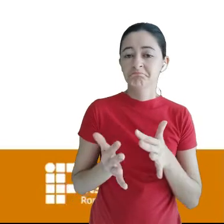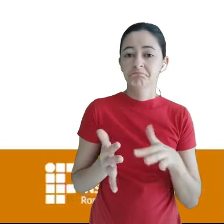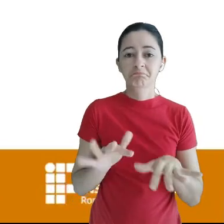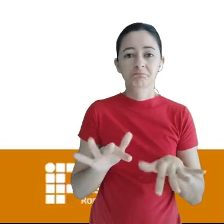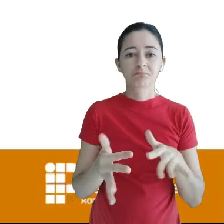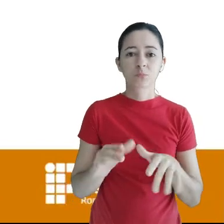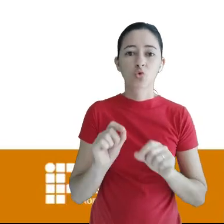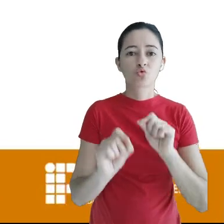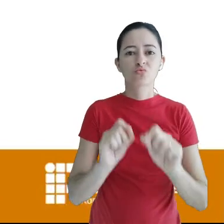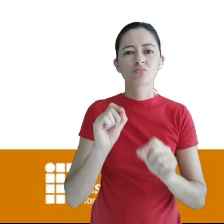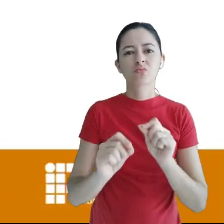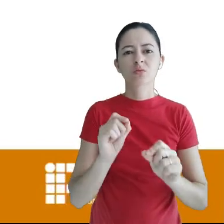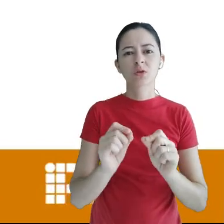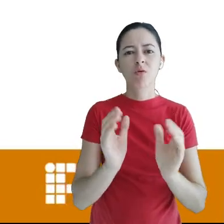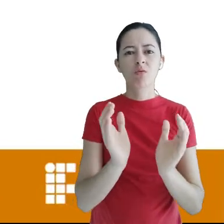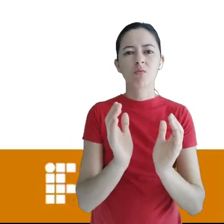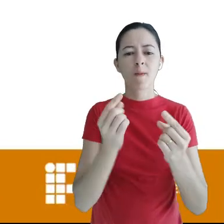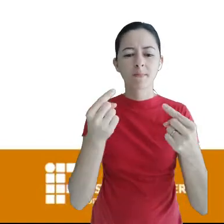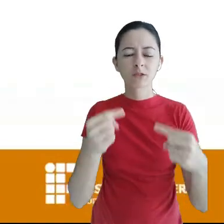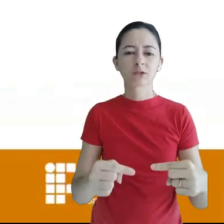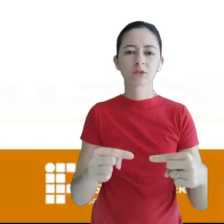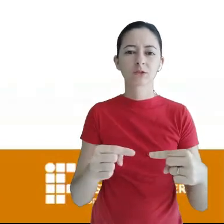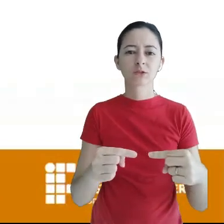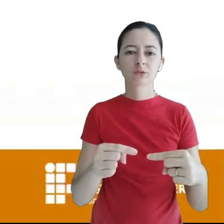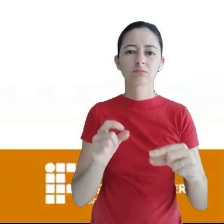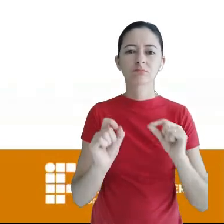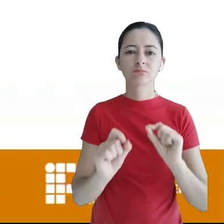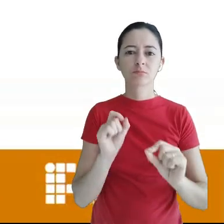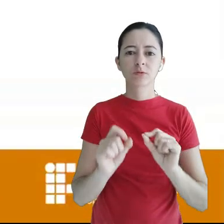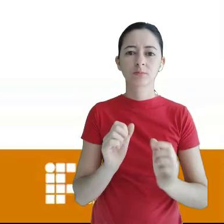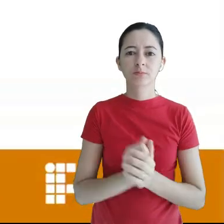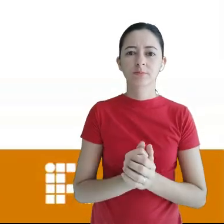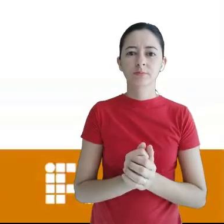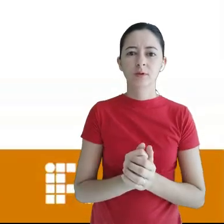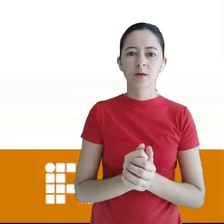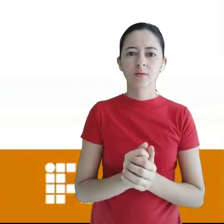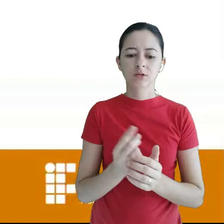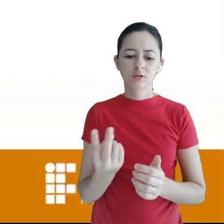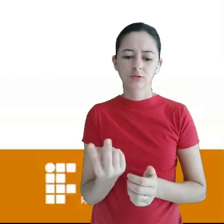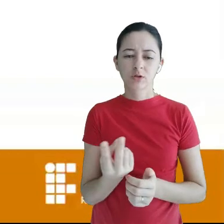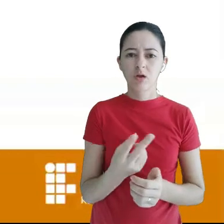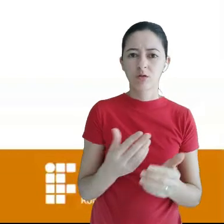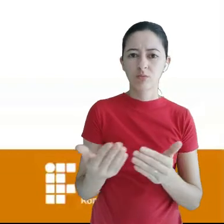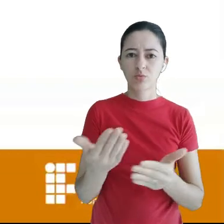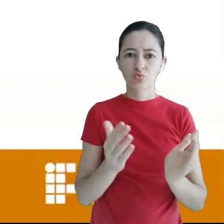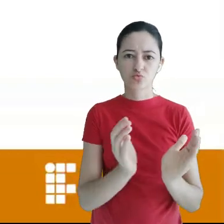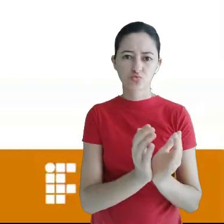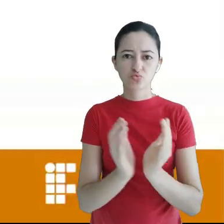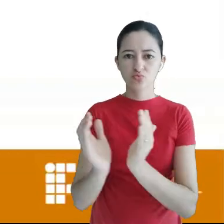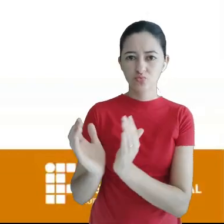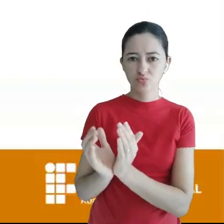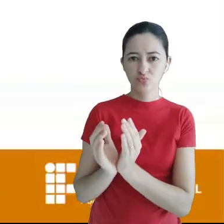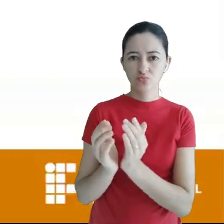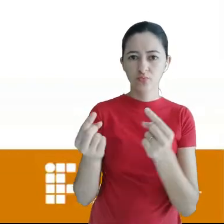Depende. O que é uma partida de futebol? A partida é entre time